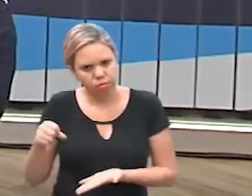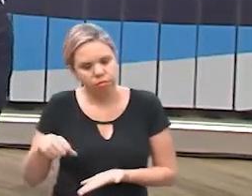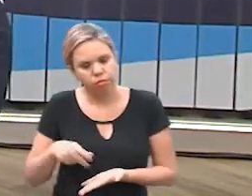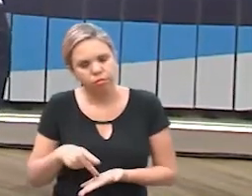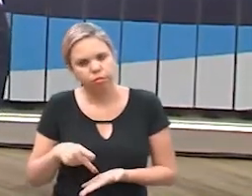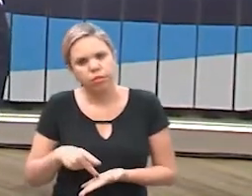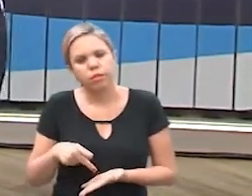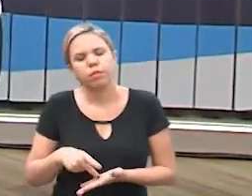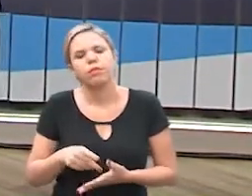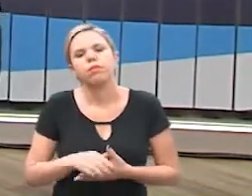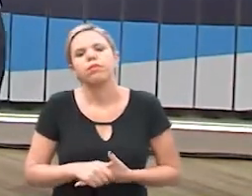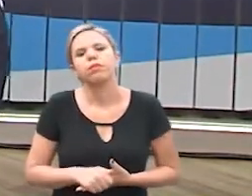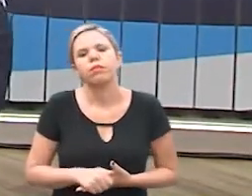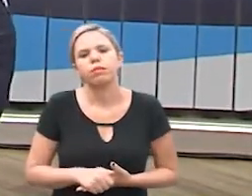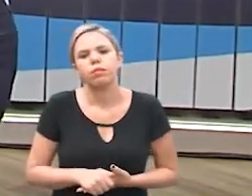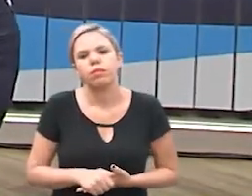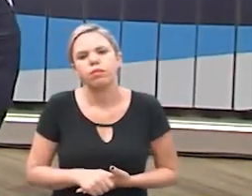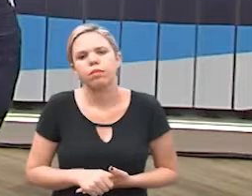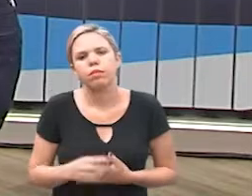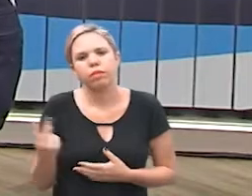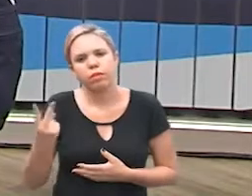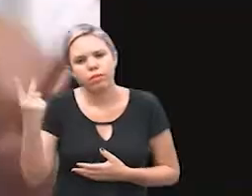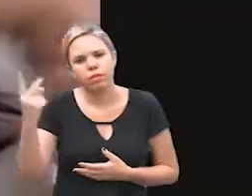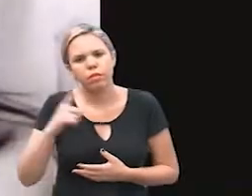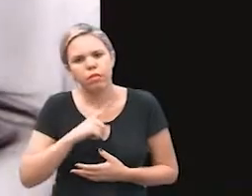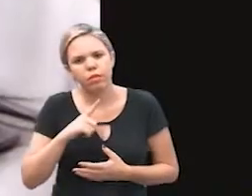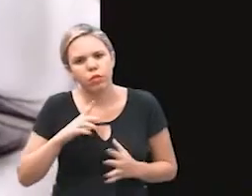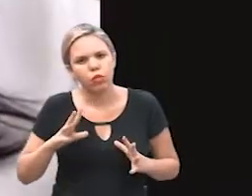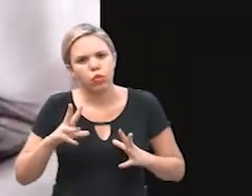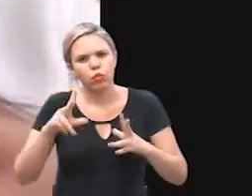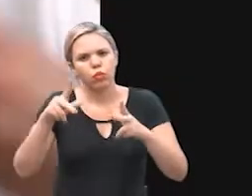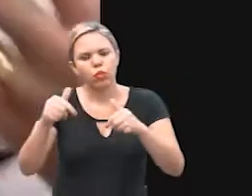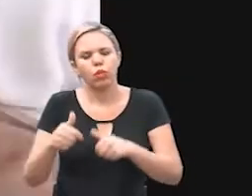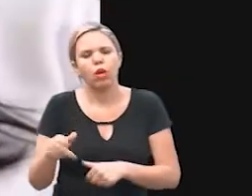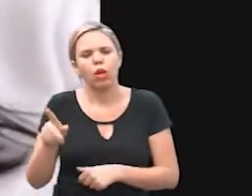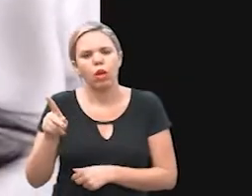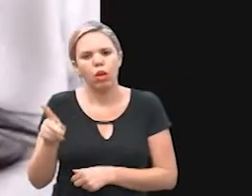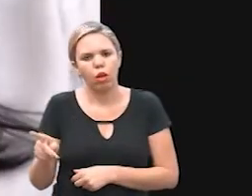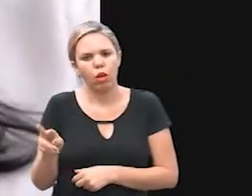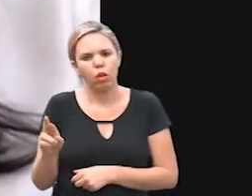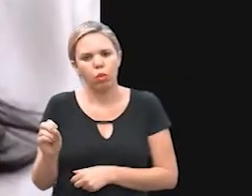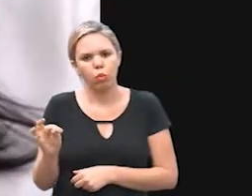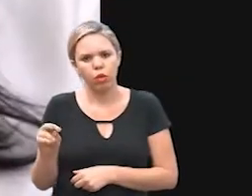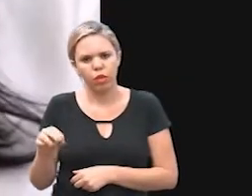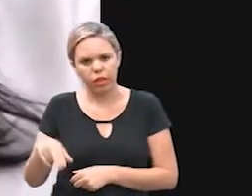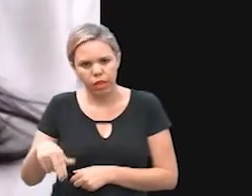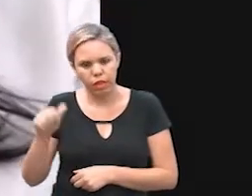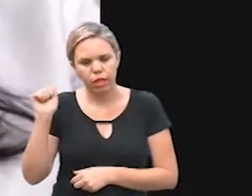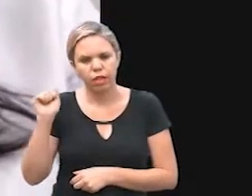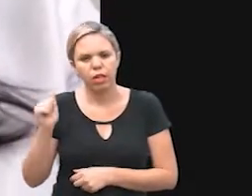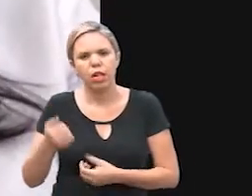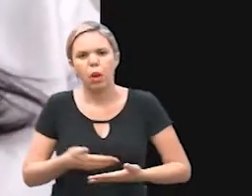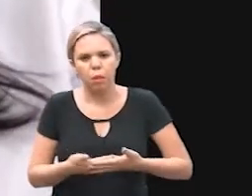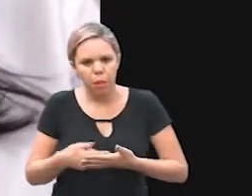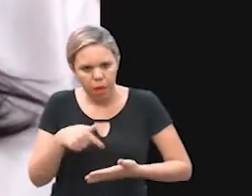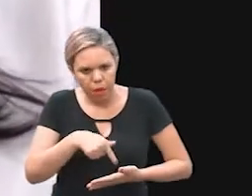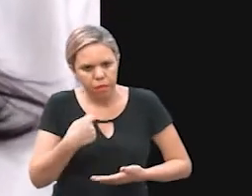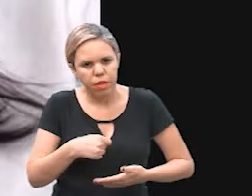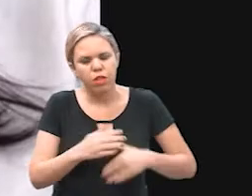Sim, ele é rico em todas as proteínas, tudo que o bebê precisa para se